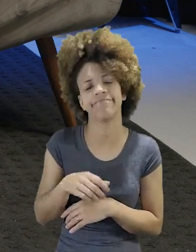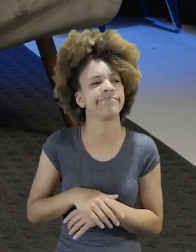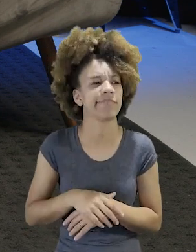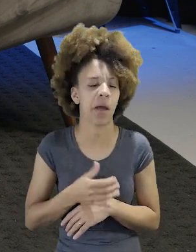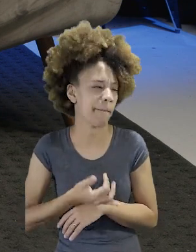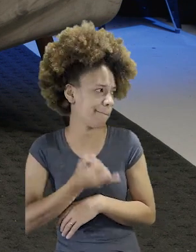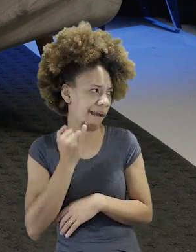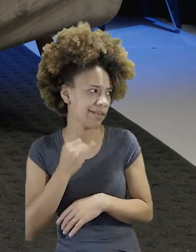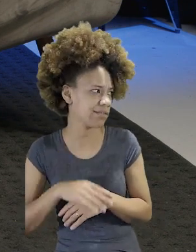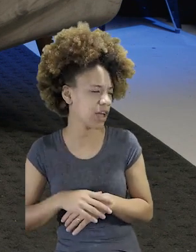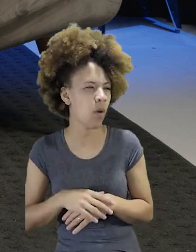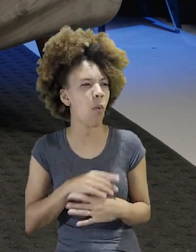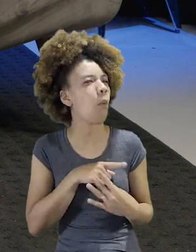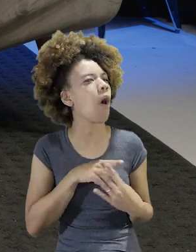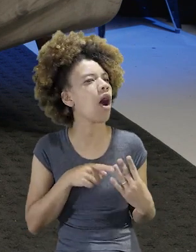negócio sim tinha